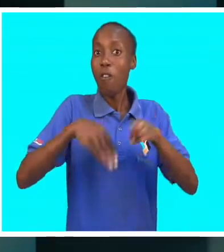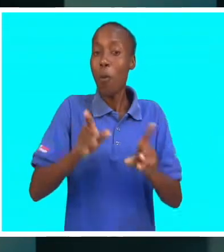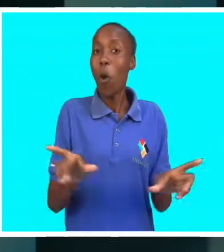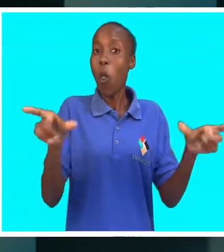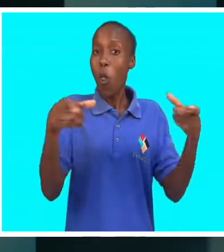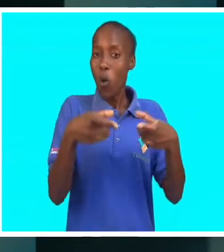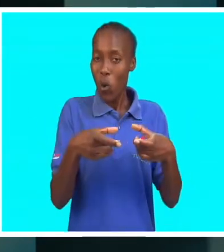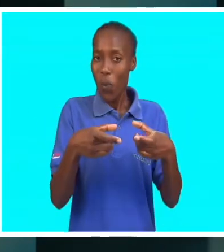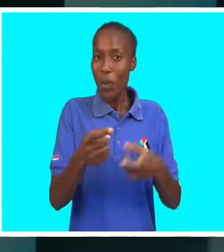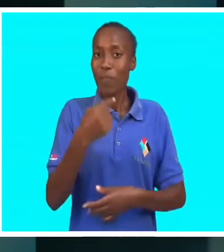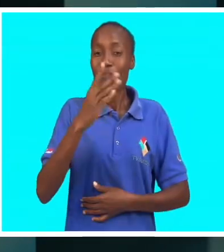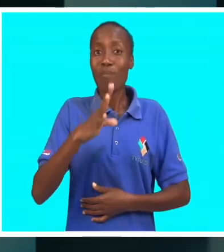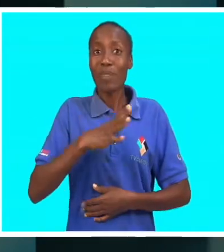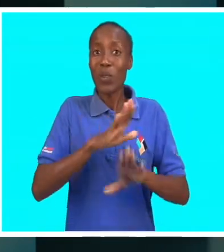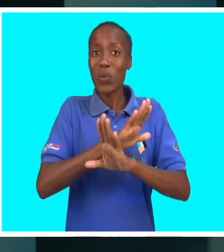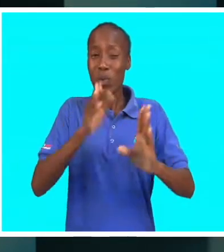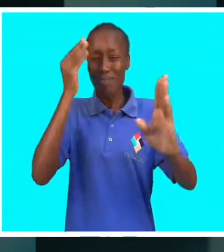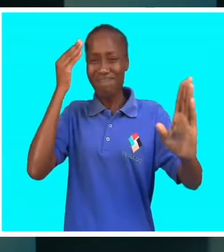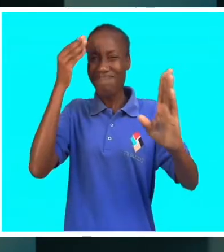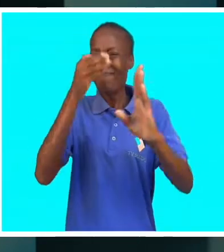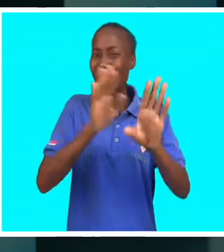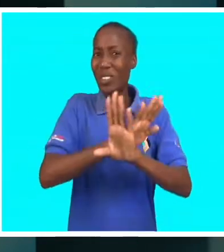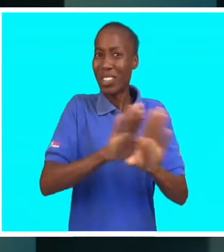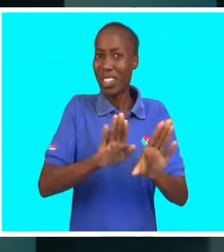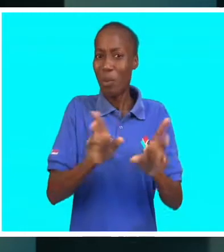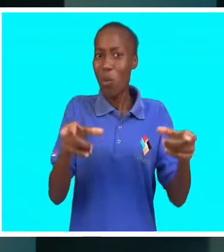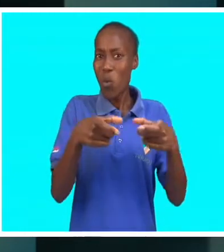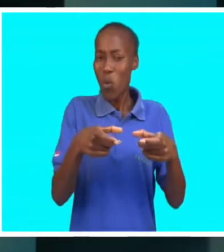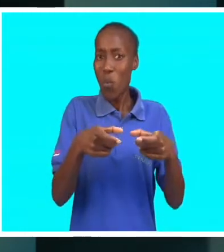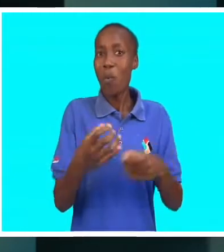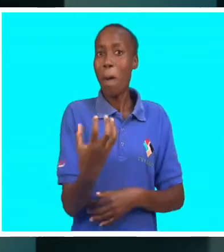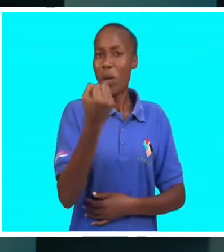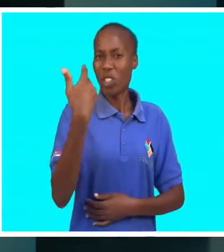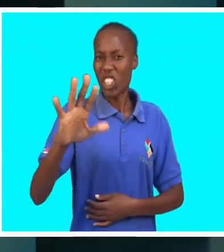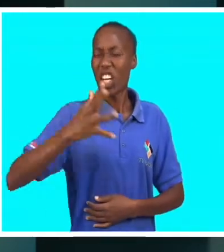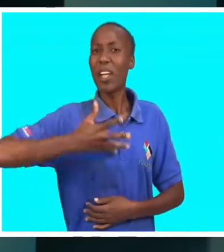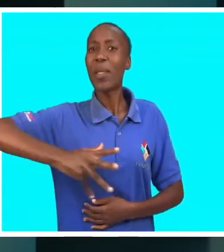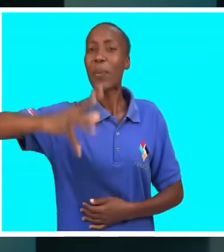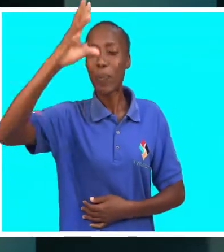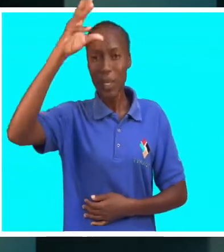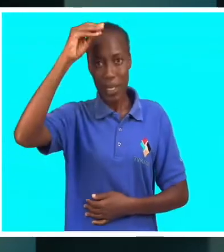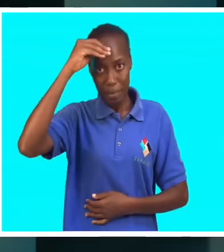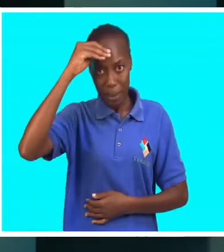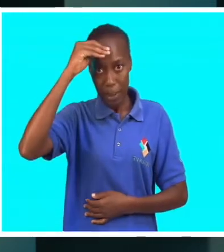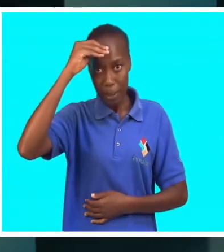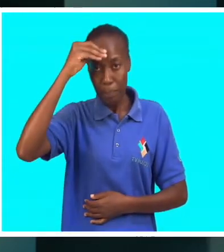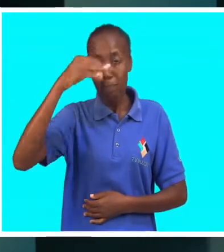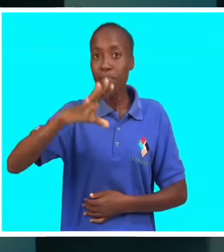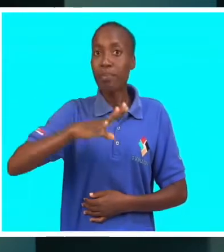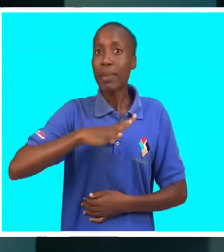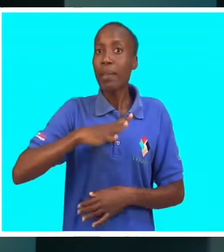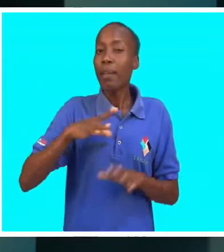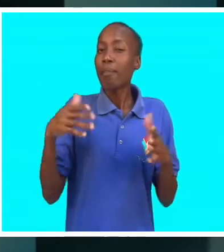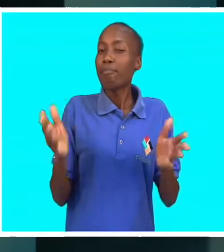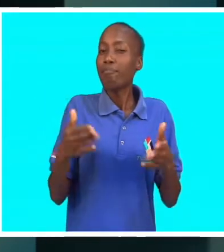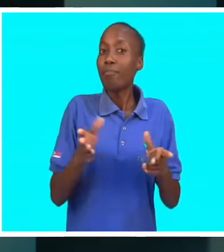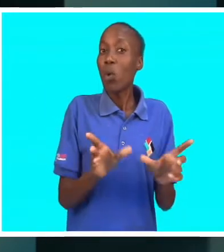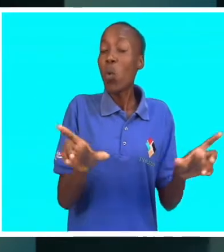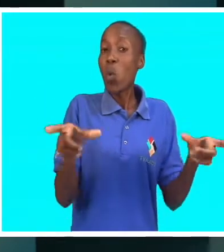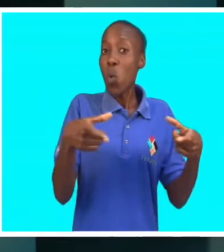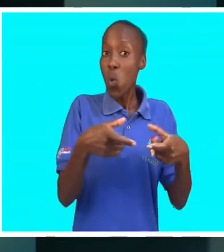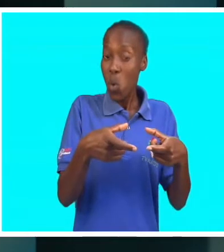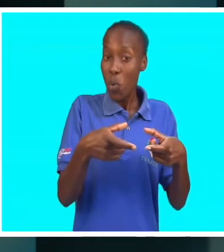Porém, não é só o foco do Villancool Futebol Clube. Como podemos perceber, o